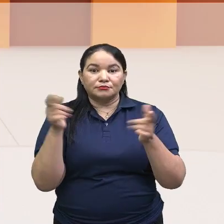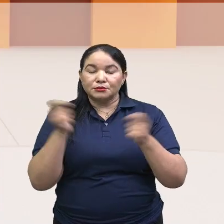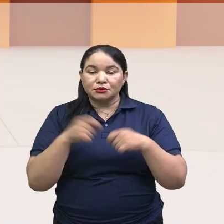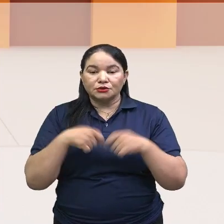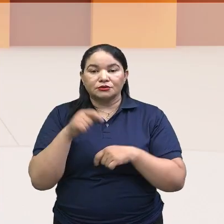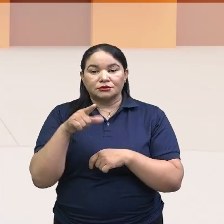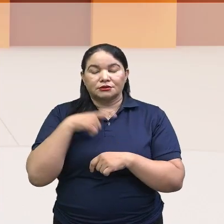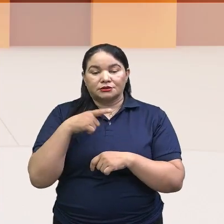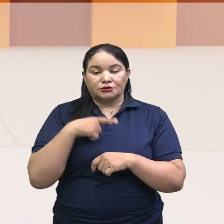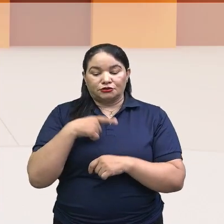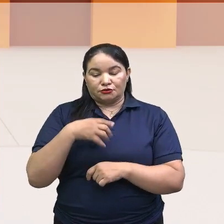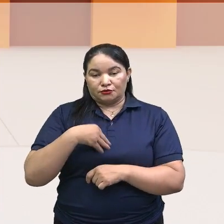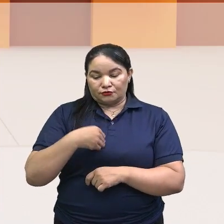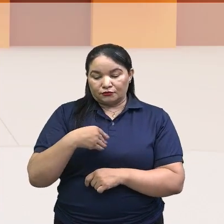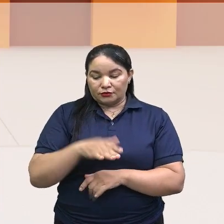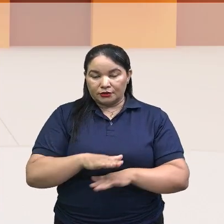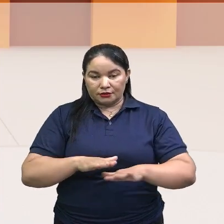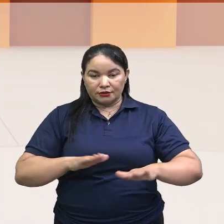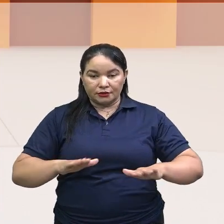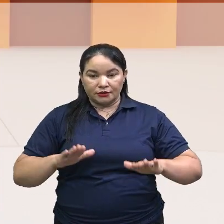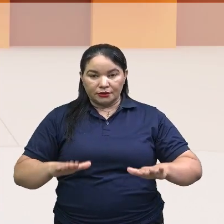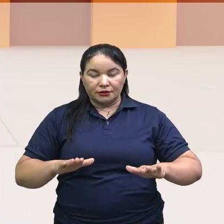em situação de...